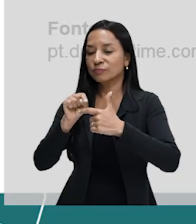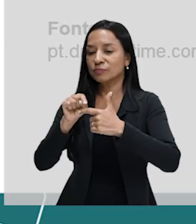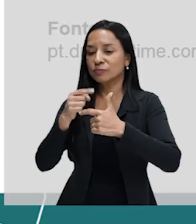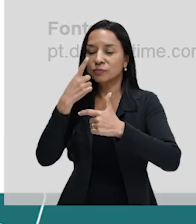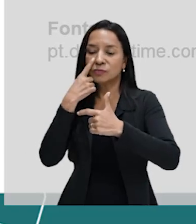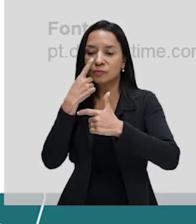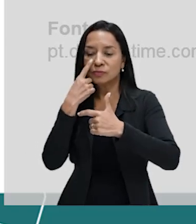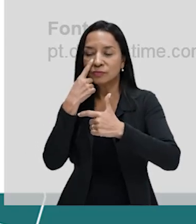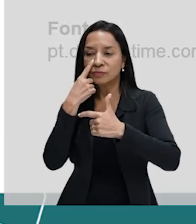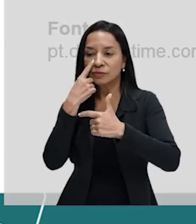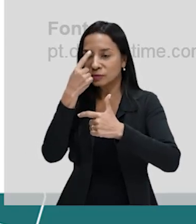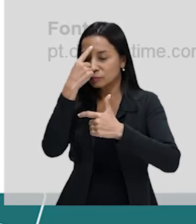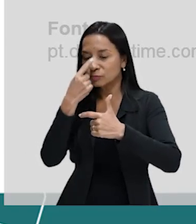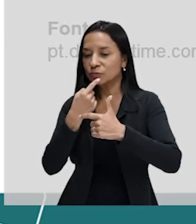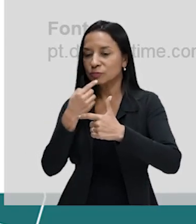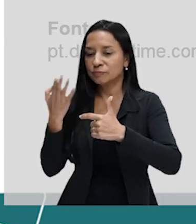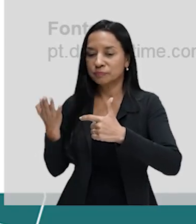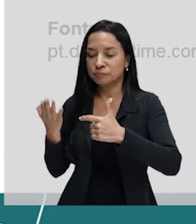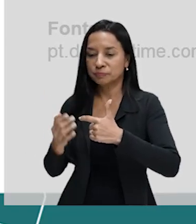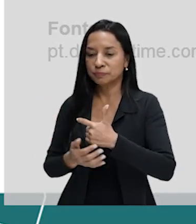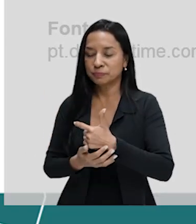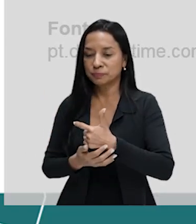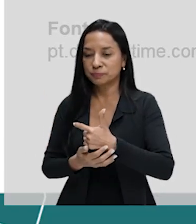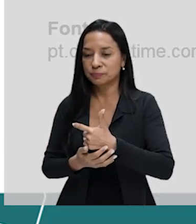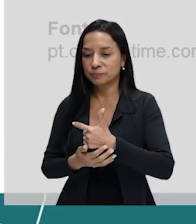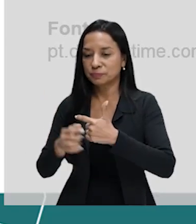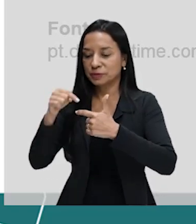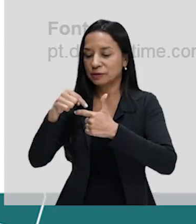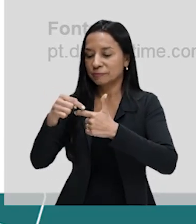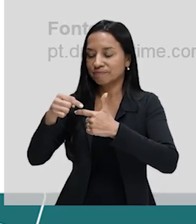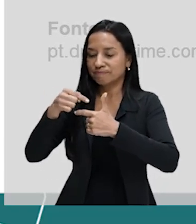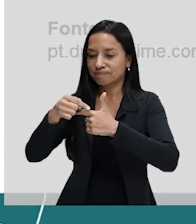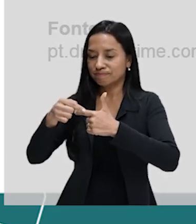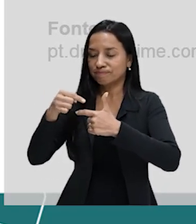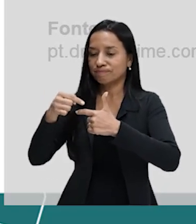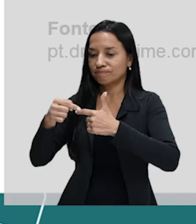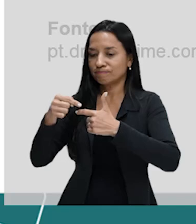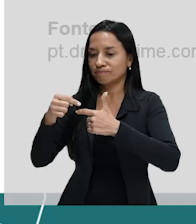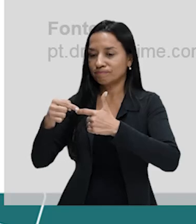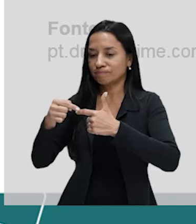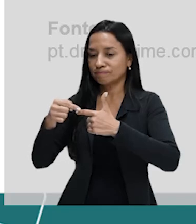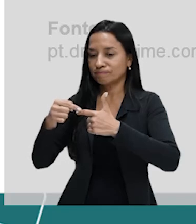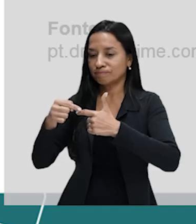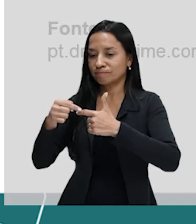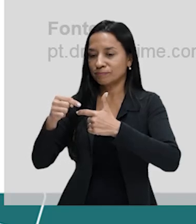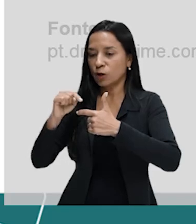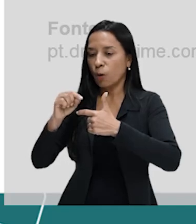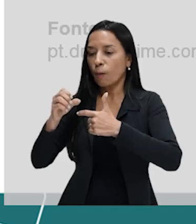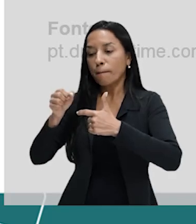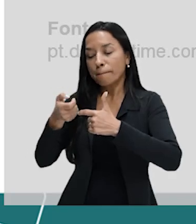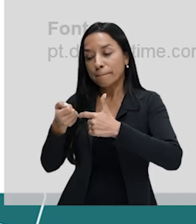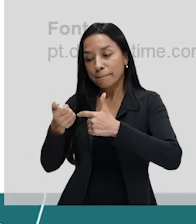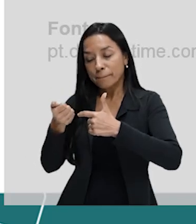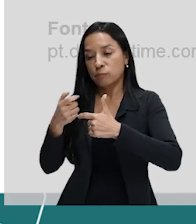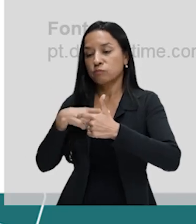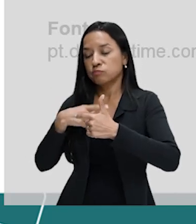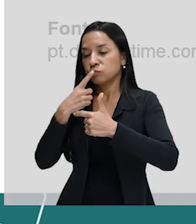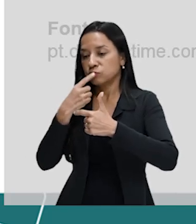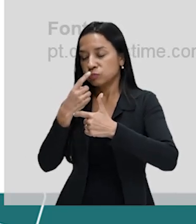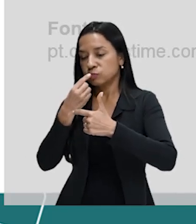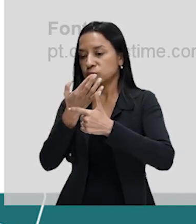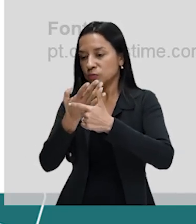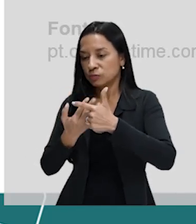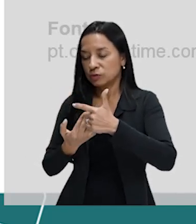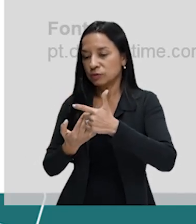do corpo cavernoso e do corpo esponjoso. As lacunas estão pouco preenchidas por sangue,